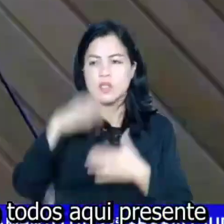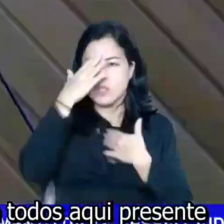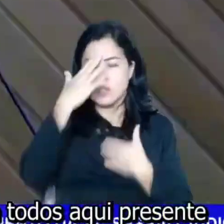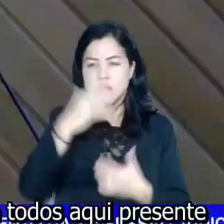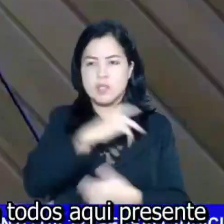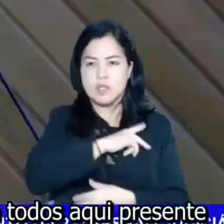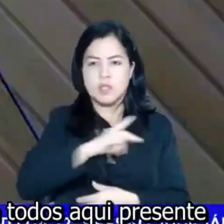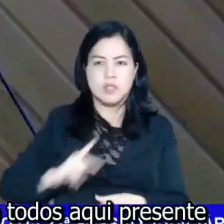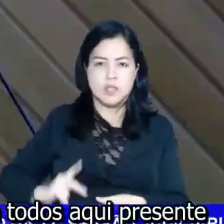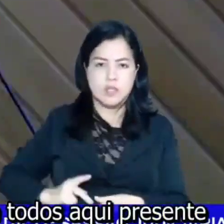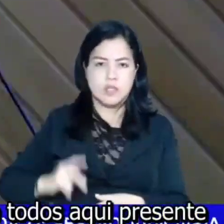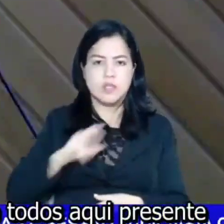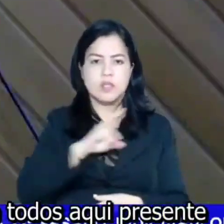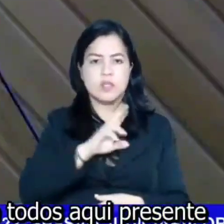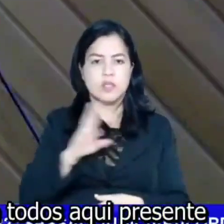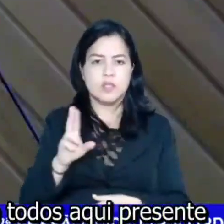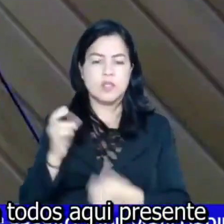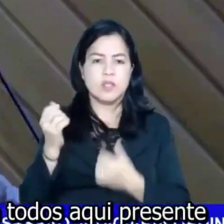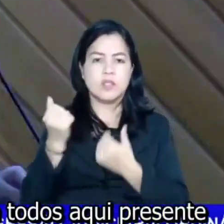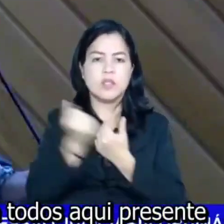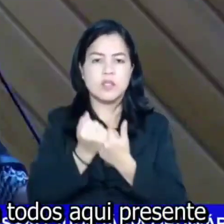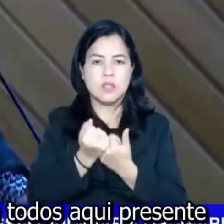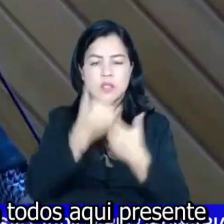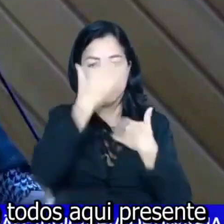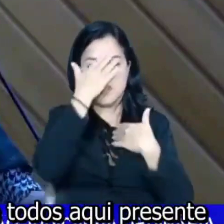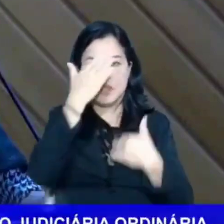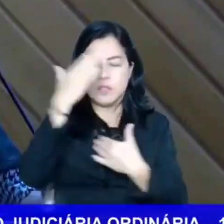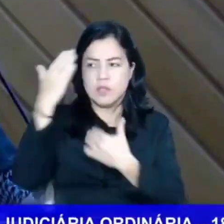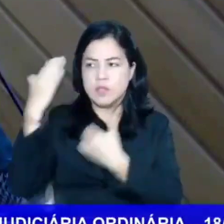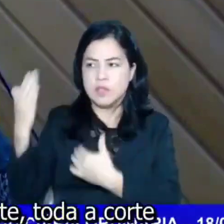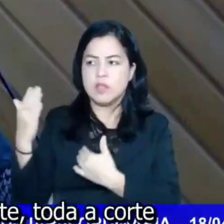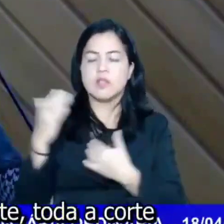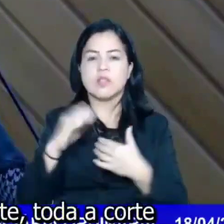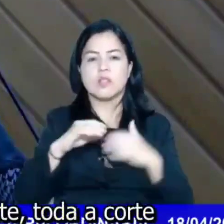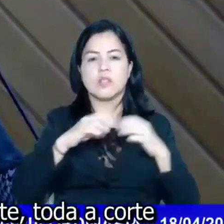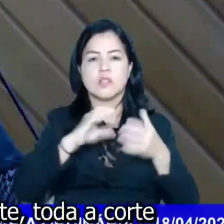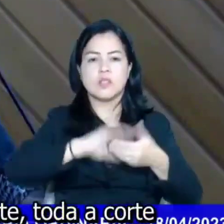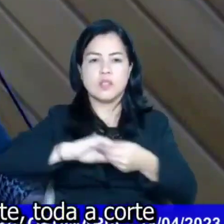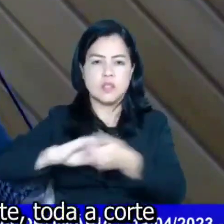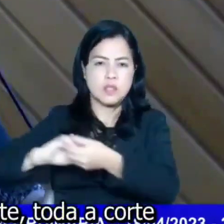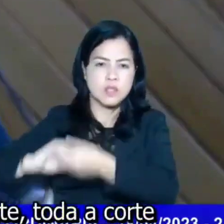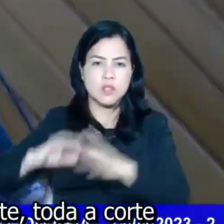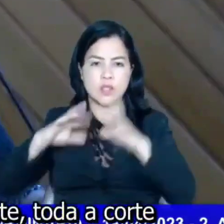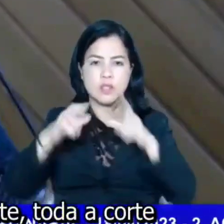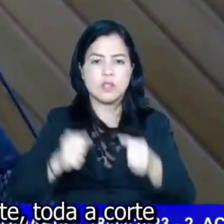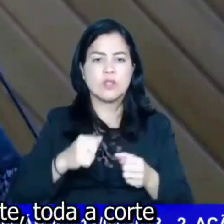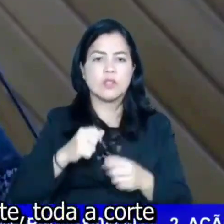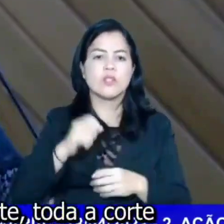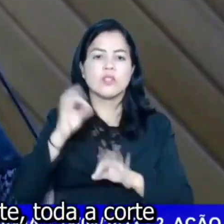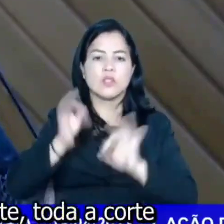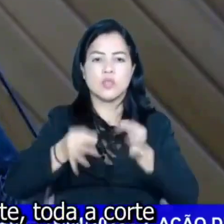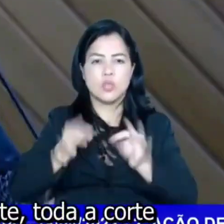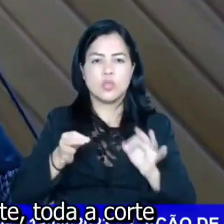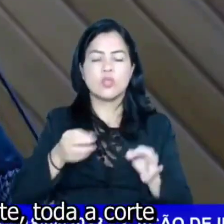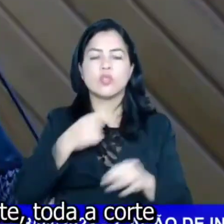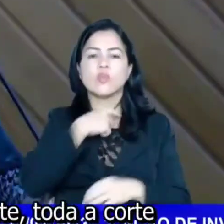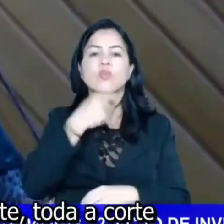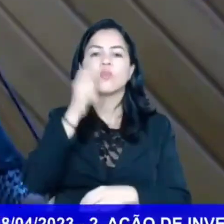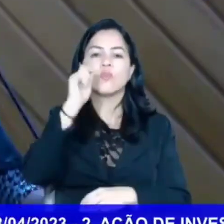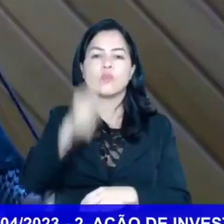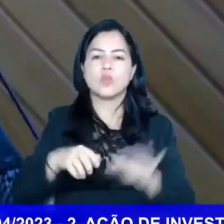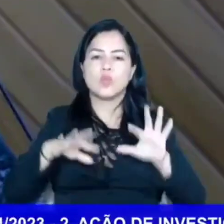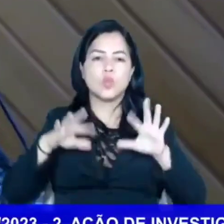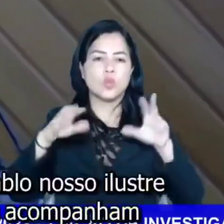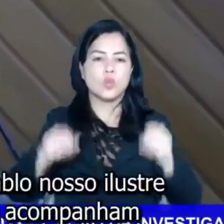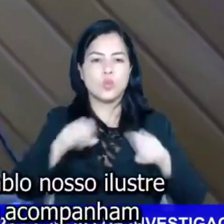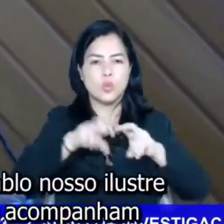presidente. Na tribuna, foco na advogada Girlane Brenda. Cumprimento a todos os juízes, aos desembargadores aqui presentes, toda a